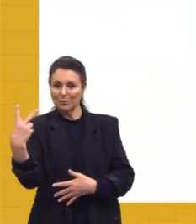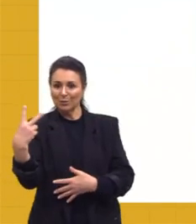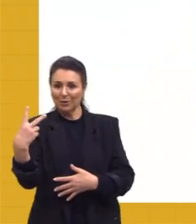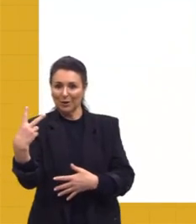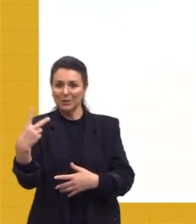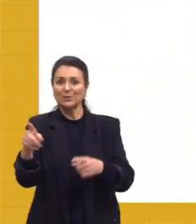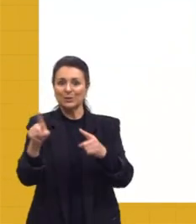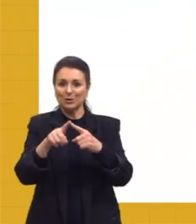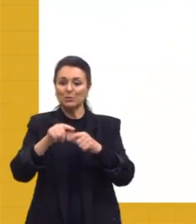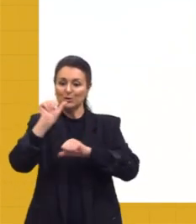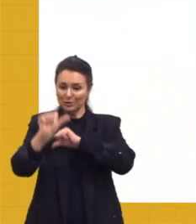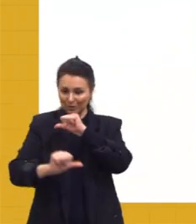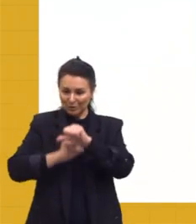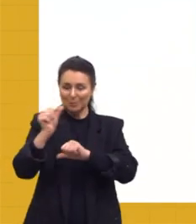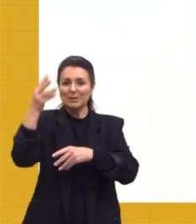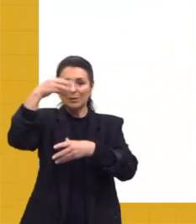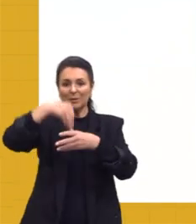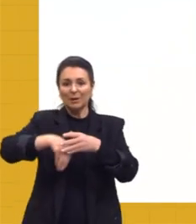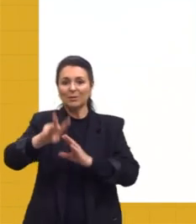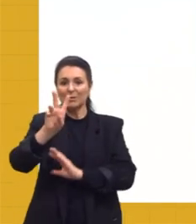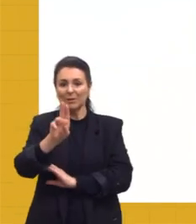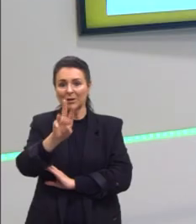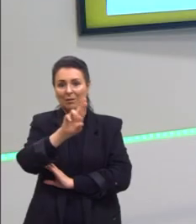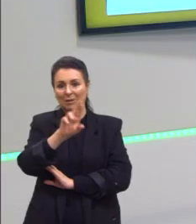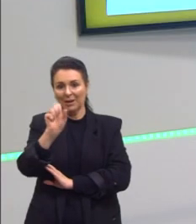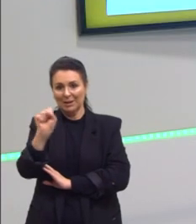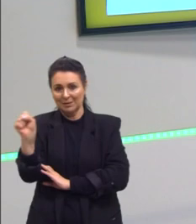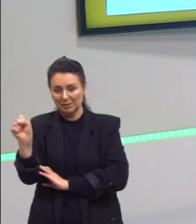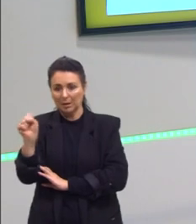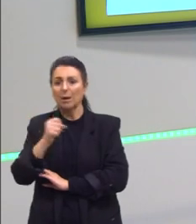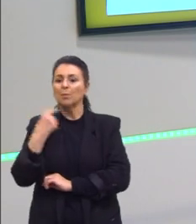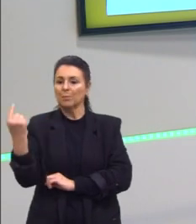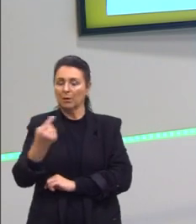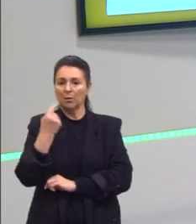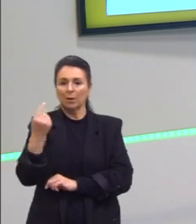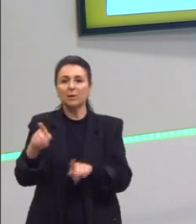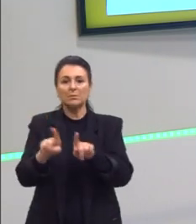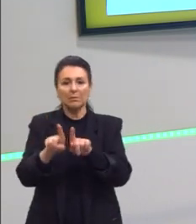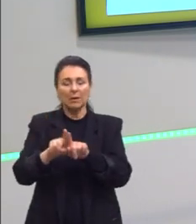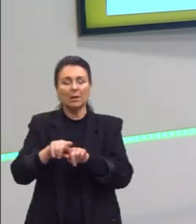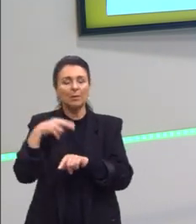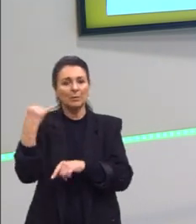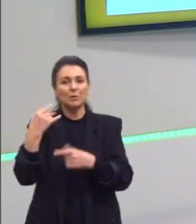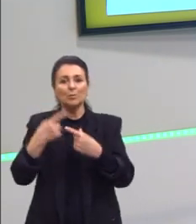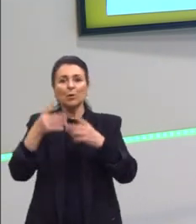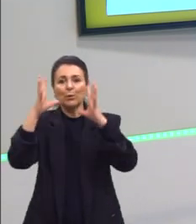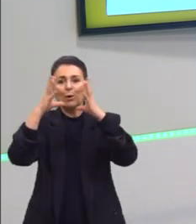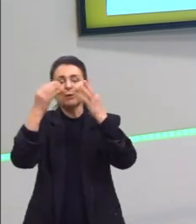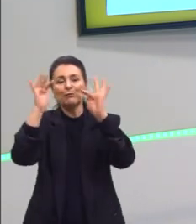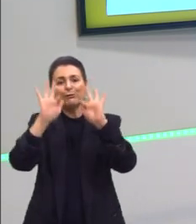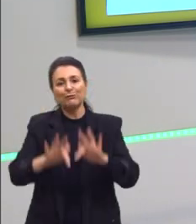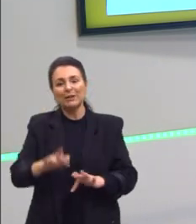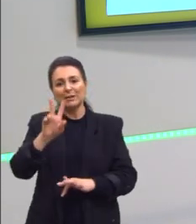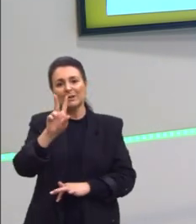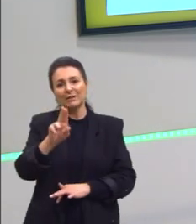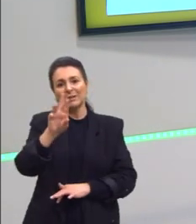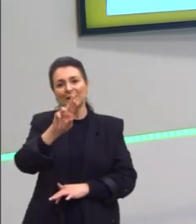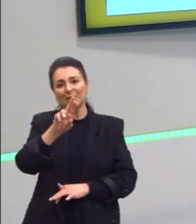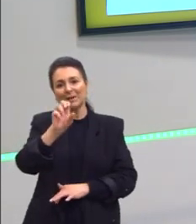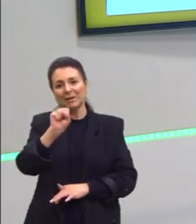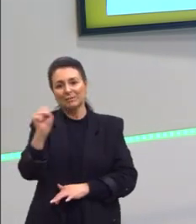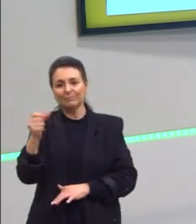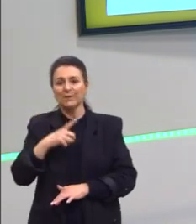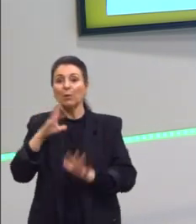Perestroika para nós é importante porque não é acaba com a União Soviética e aí então a gente não tem mais o mundo